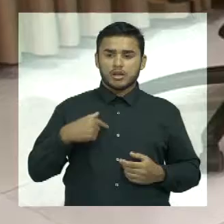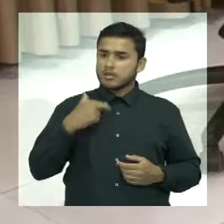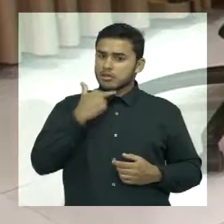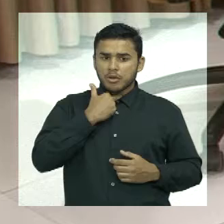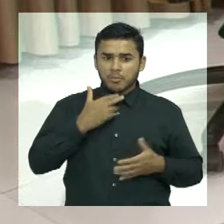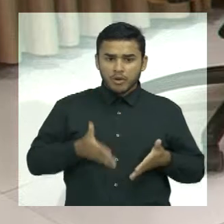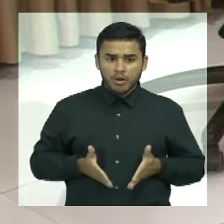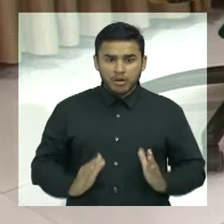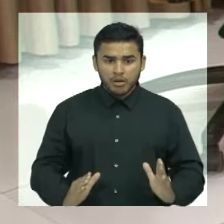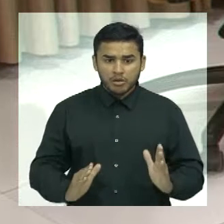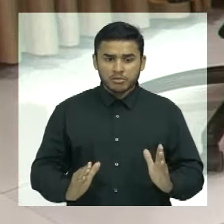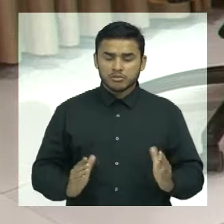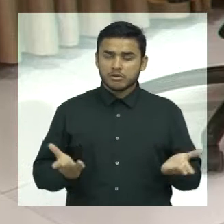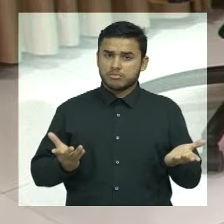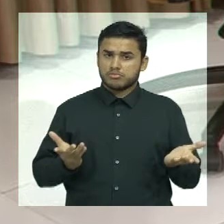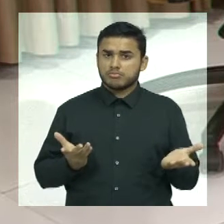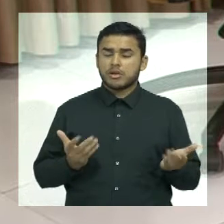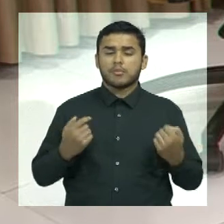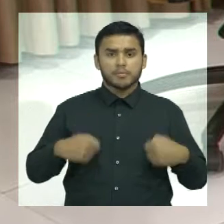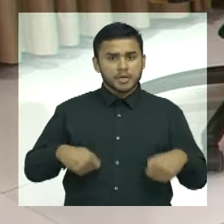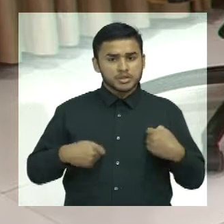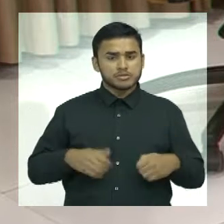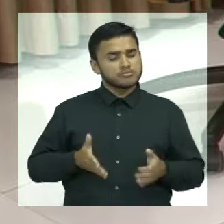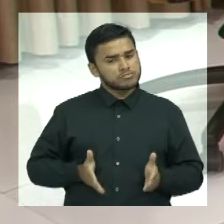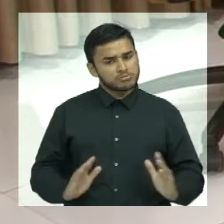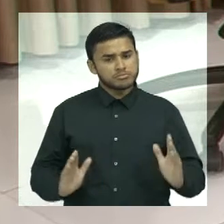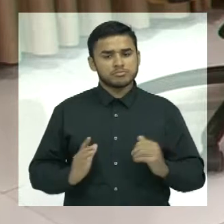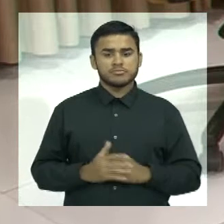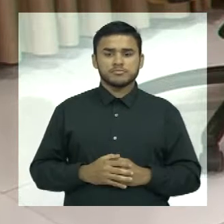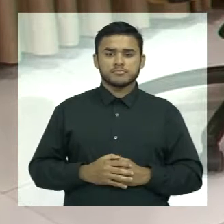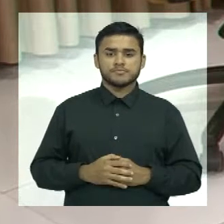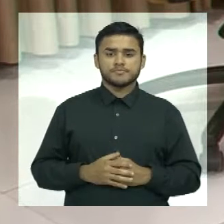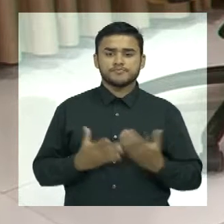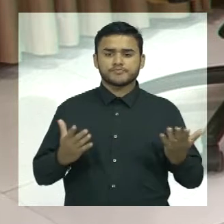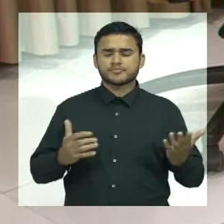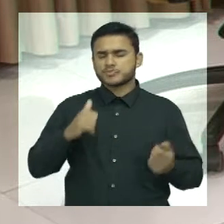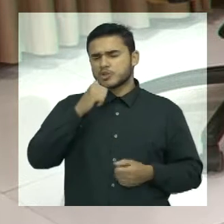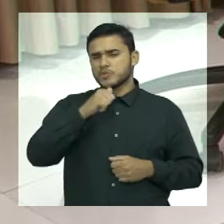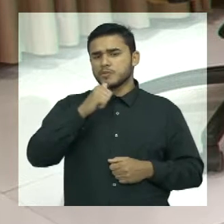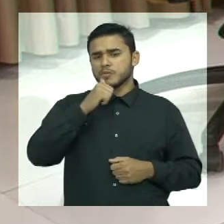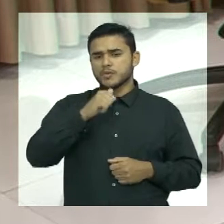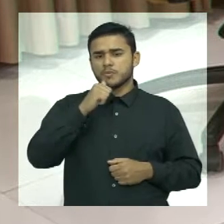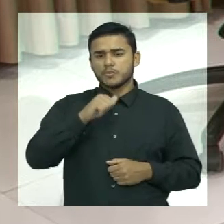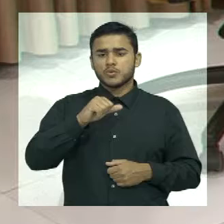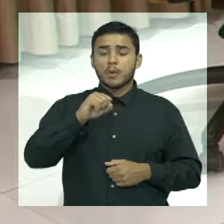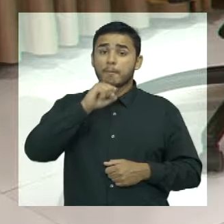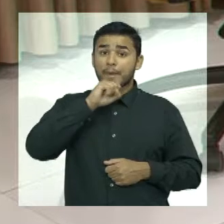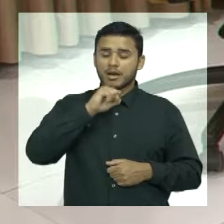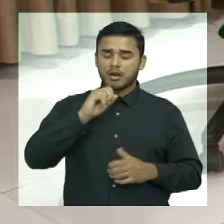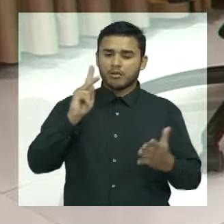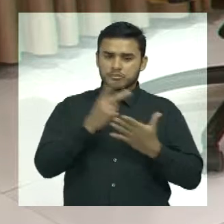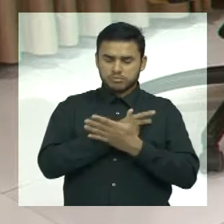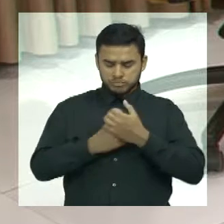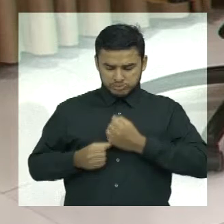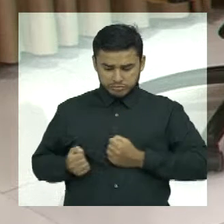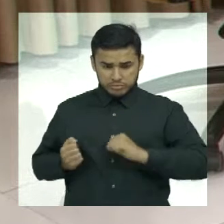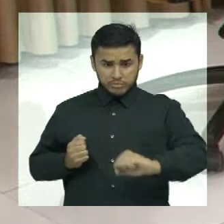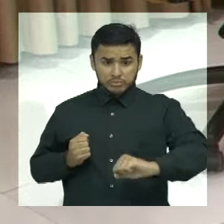E a implicação que traria para a mãe são implicações físicas, isso, dependendo do procedimento que se usa, uma curetagem,